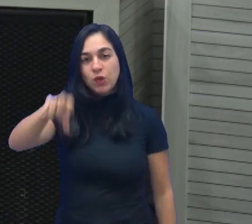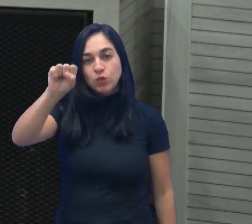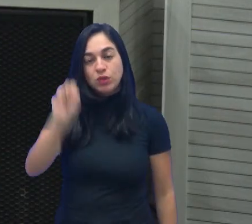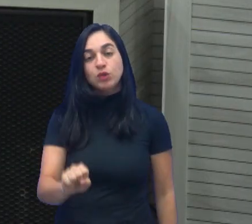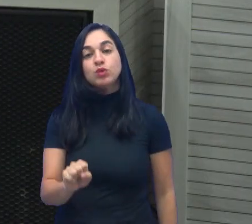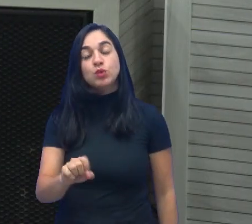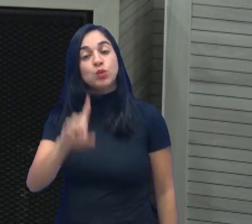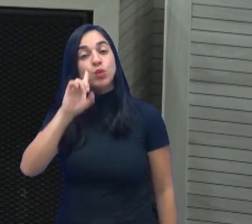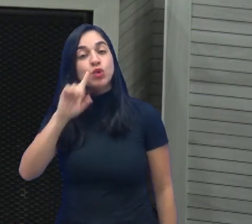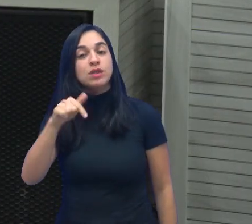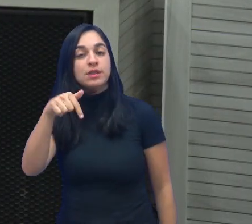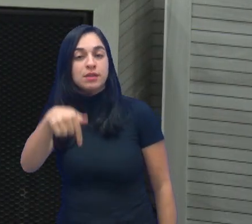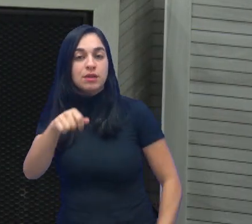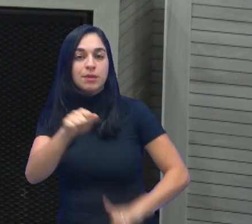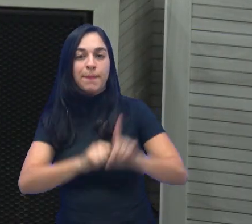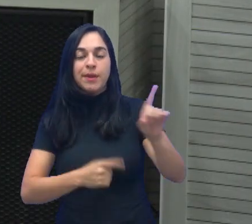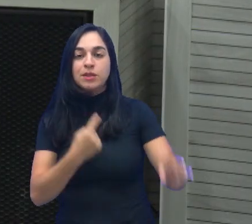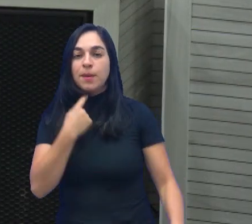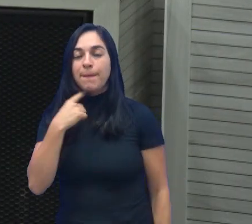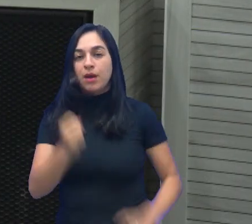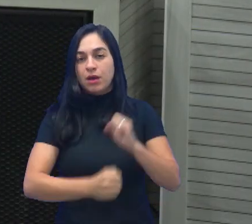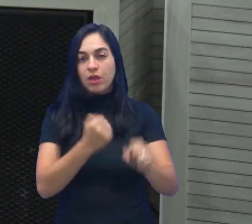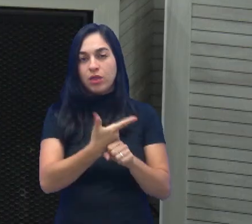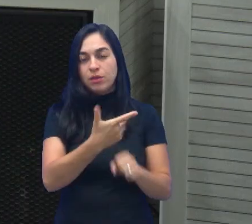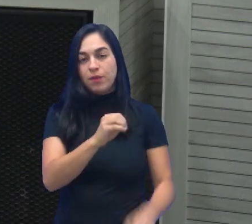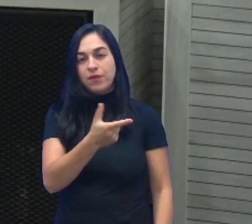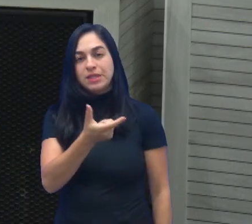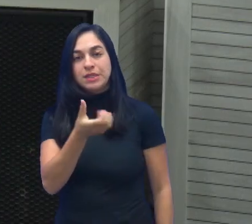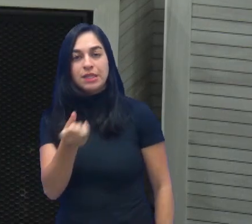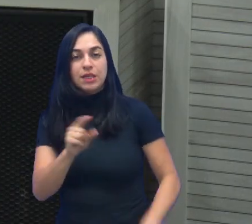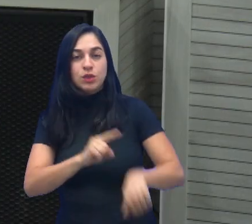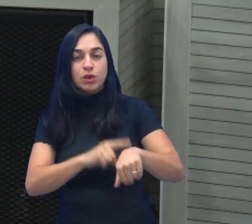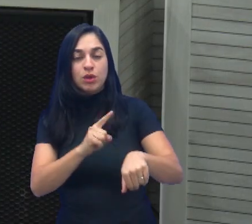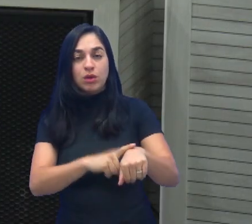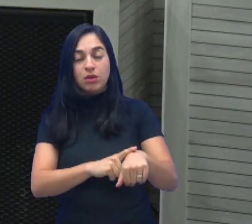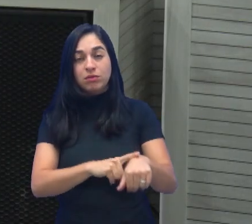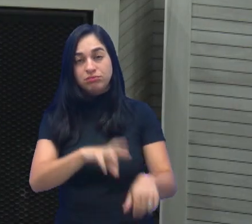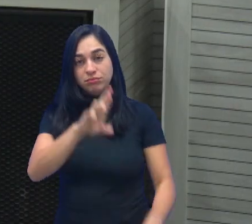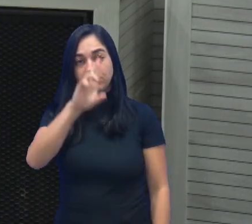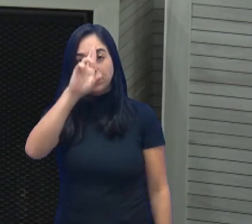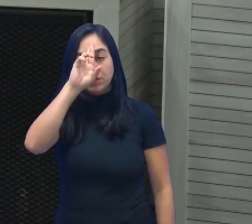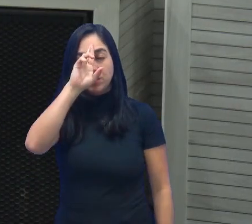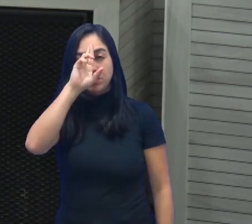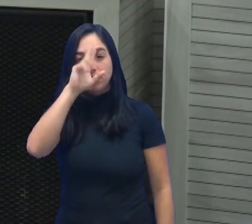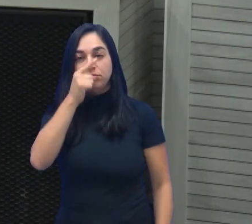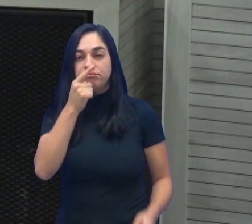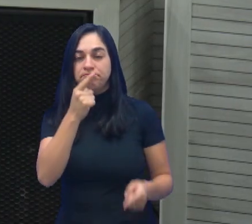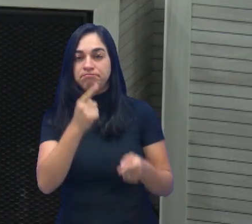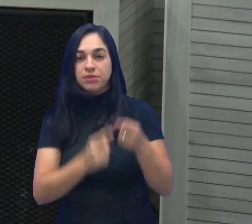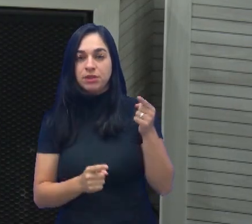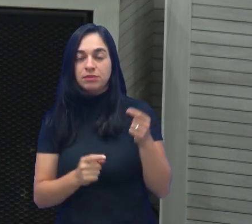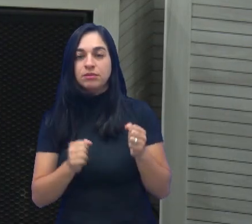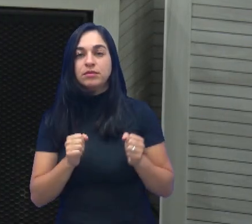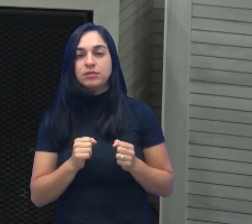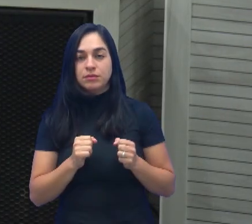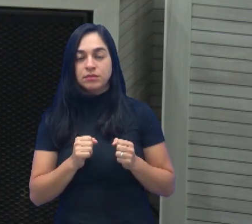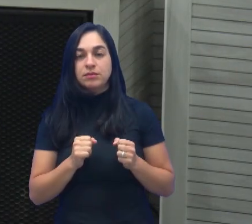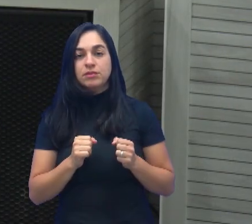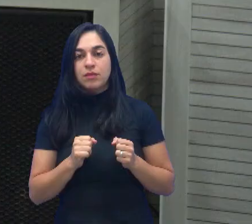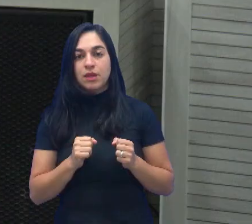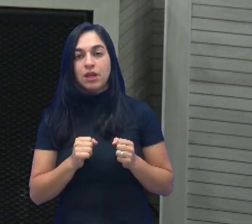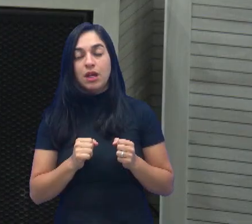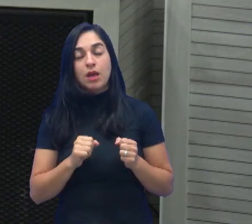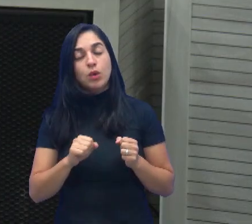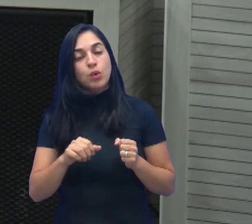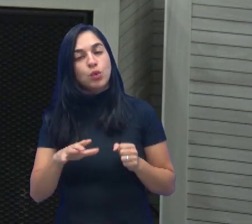7 de maio de 2026, por volta das 12h30, durante patrulhamento tático, os policiais